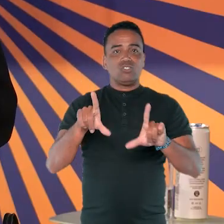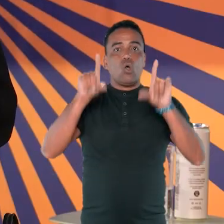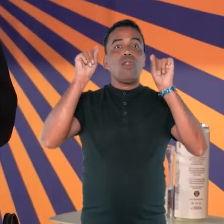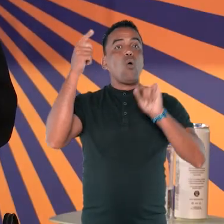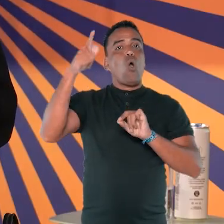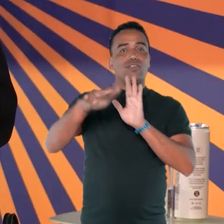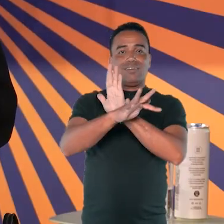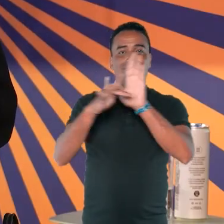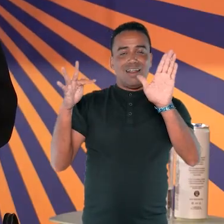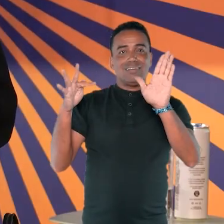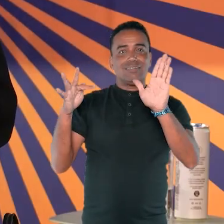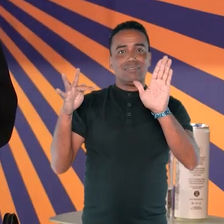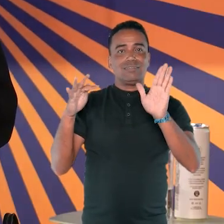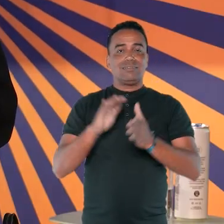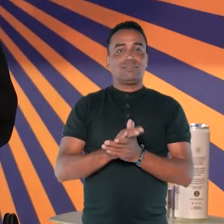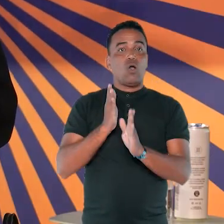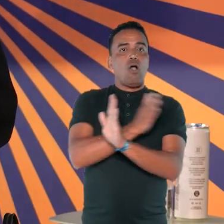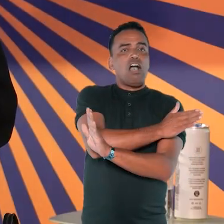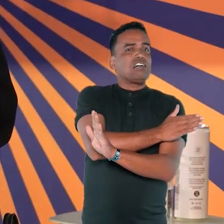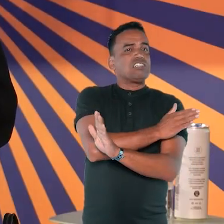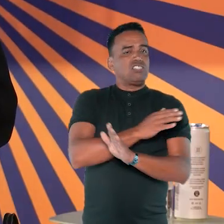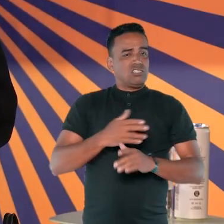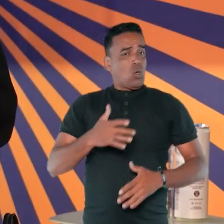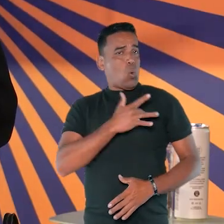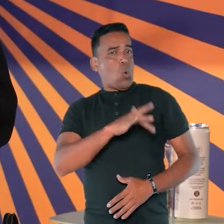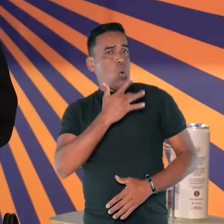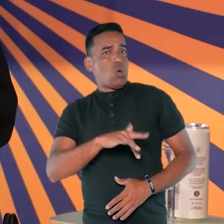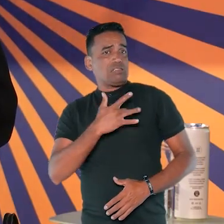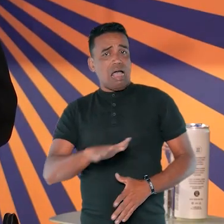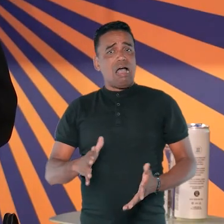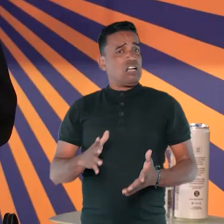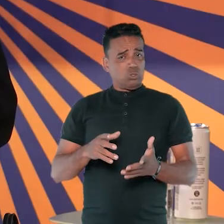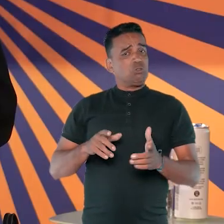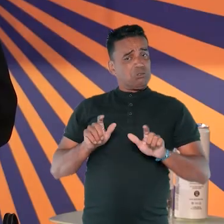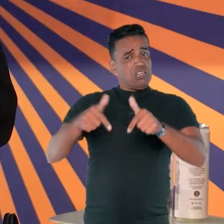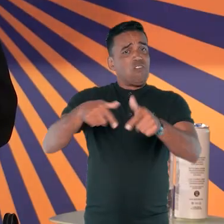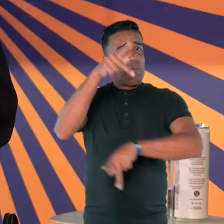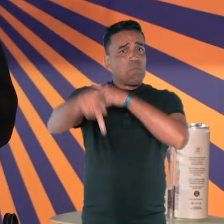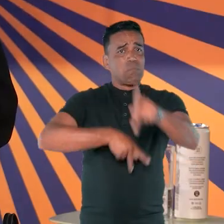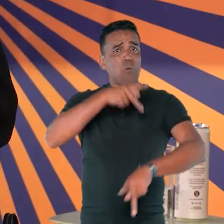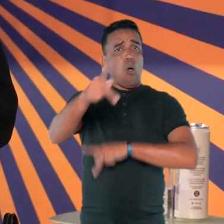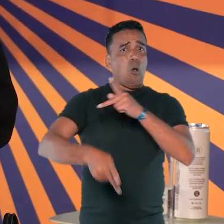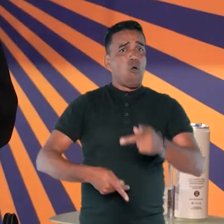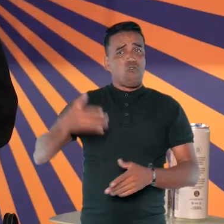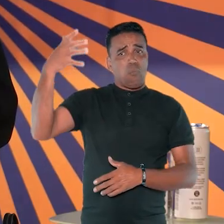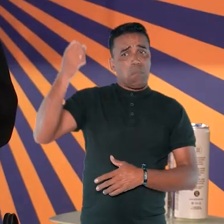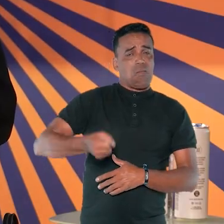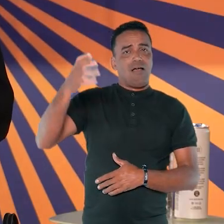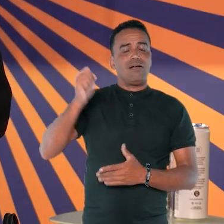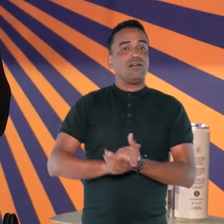verso. Antes que houvessem roto na batalha, que servires a um povo de mortalha. Várias vezes eu acho que eu olho